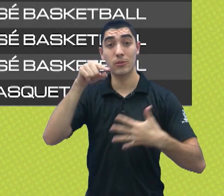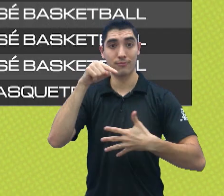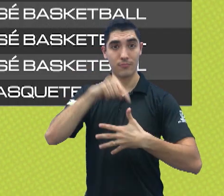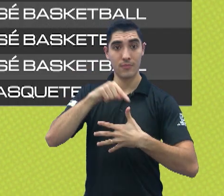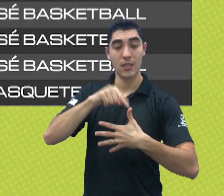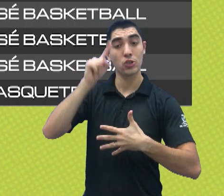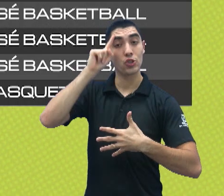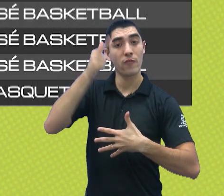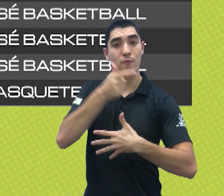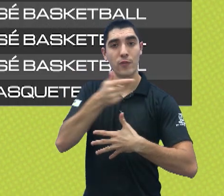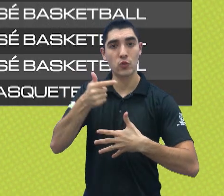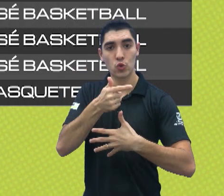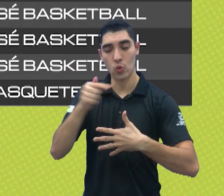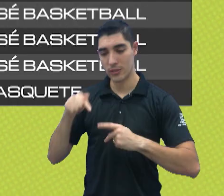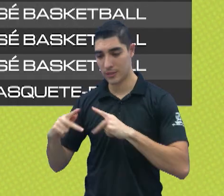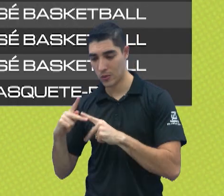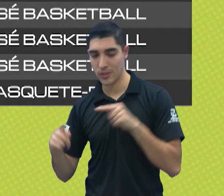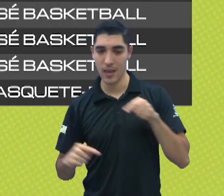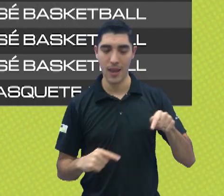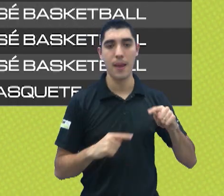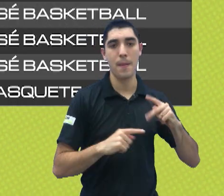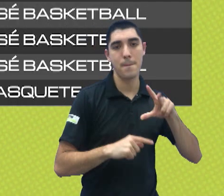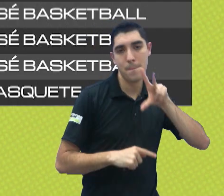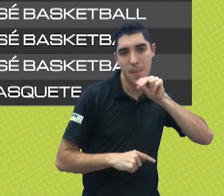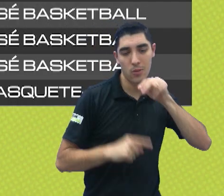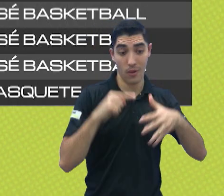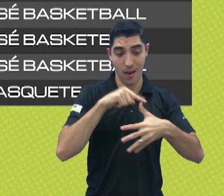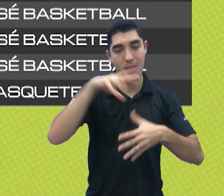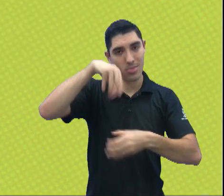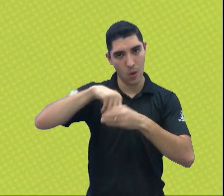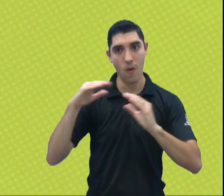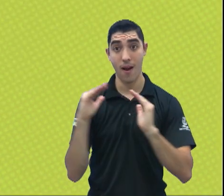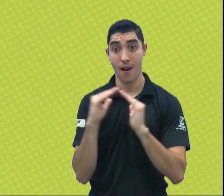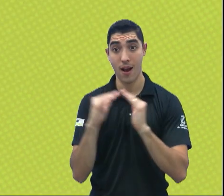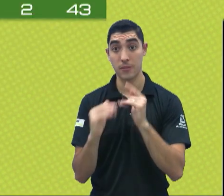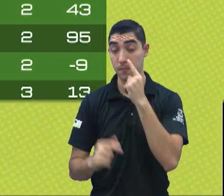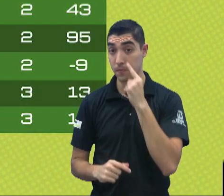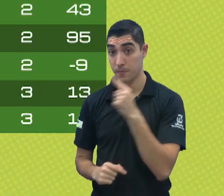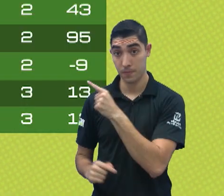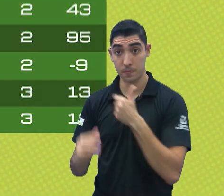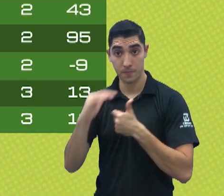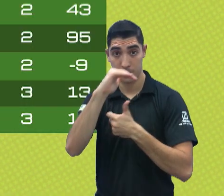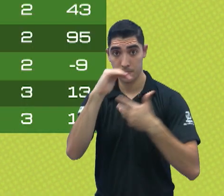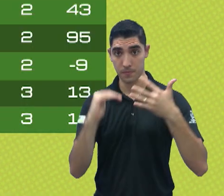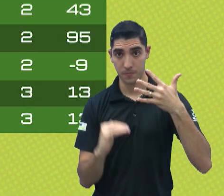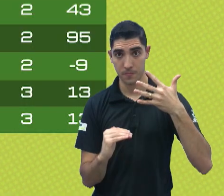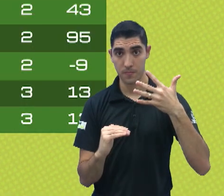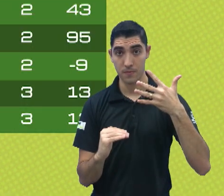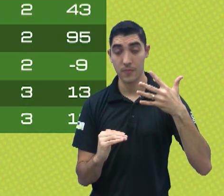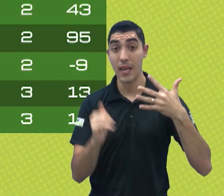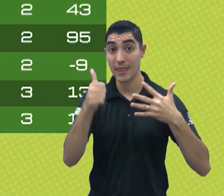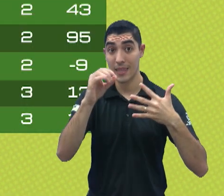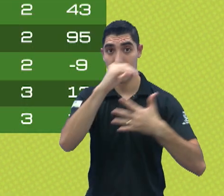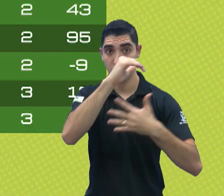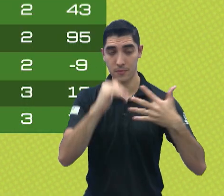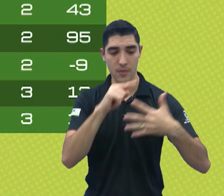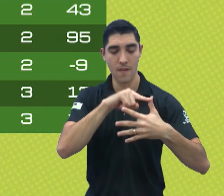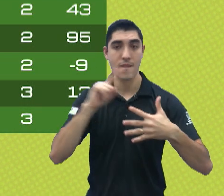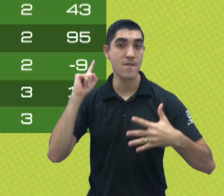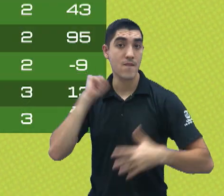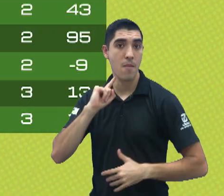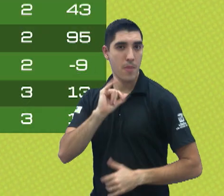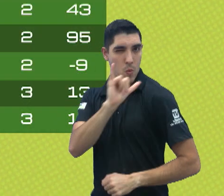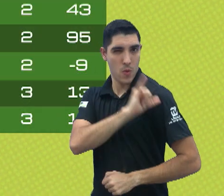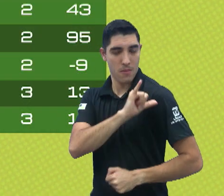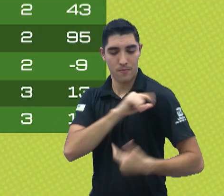recebendo o Pato Basquete. Classificação do NBB mostra o seguinte, os 10 primeiros, Flamengo e Minas, os líderes